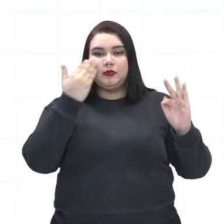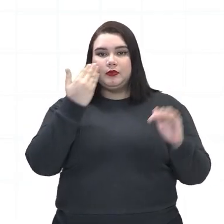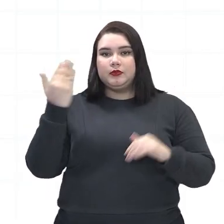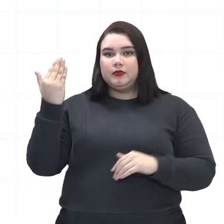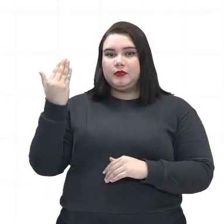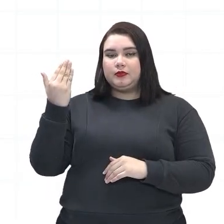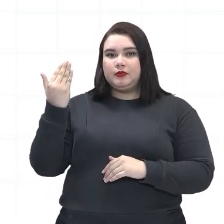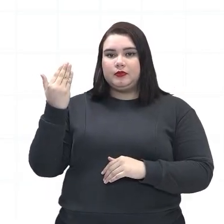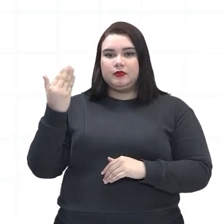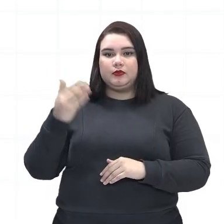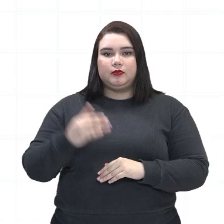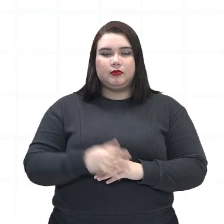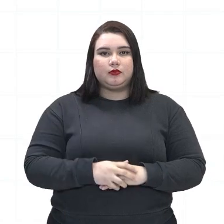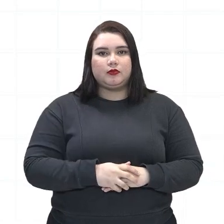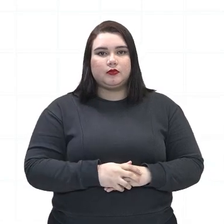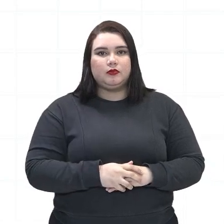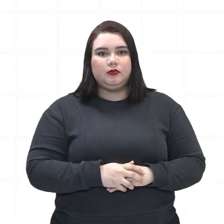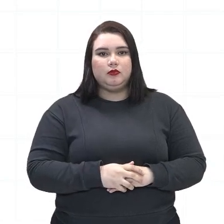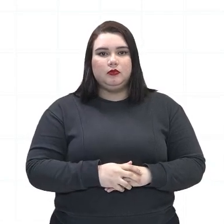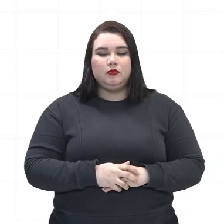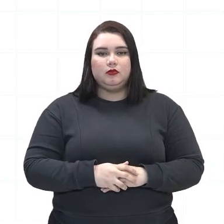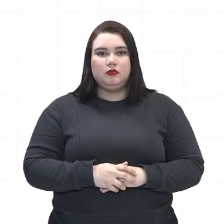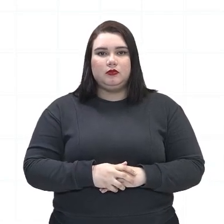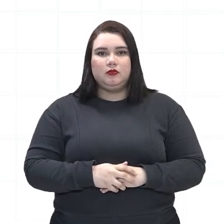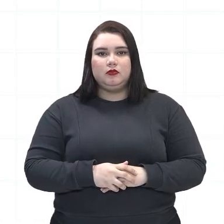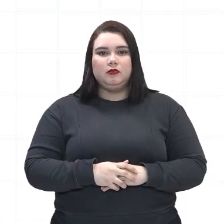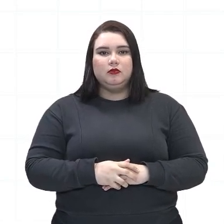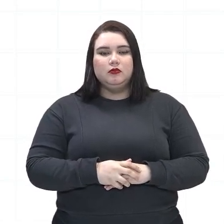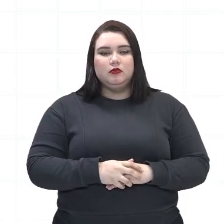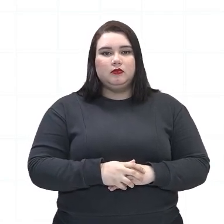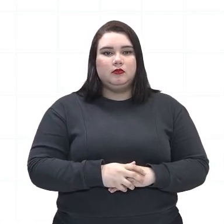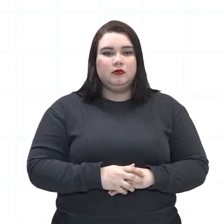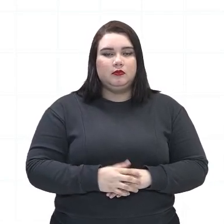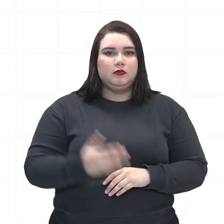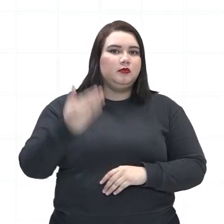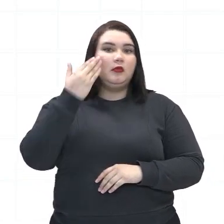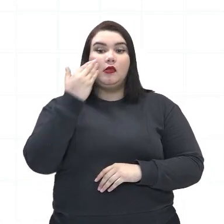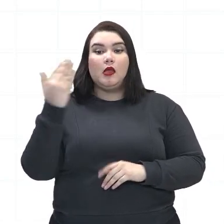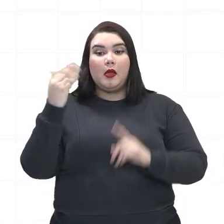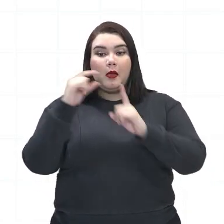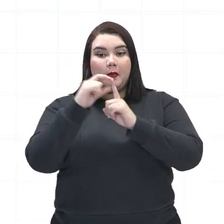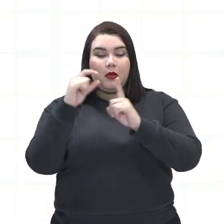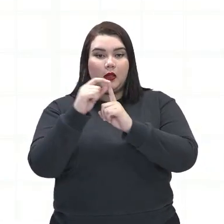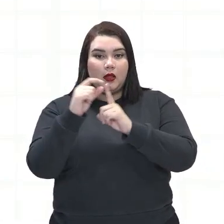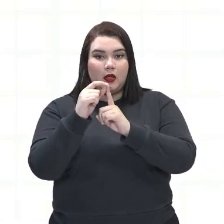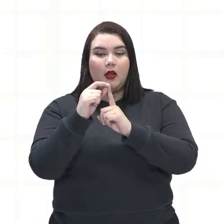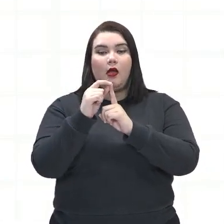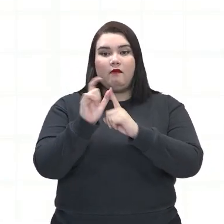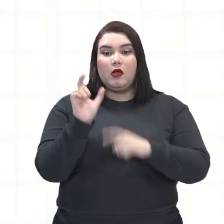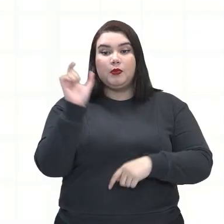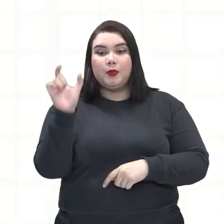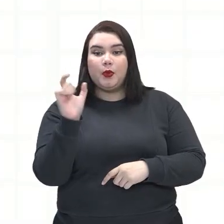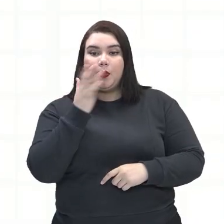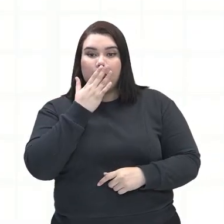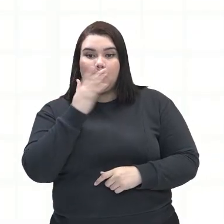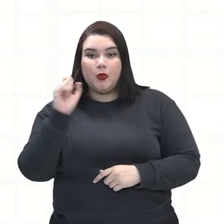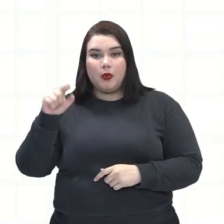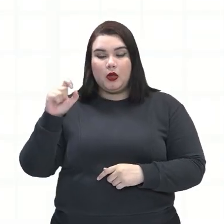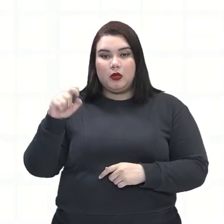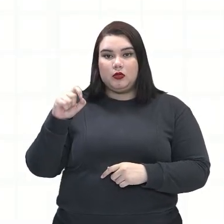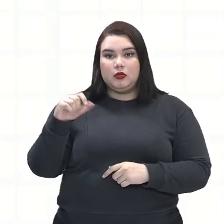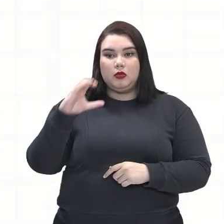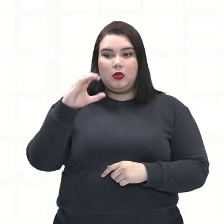me a cup of coffee? Então, a palavra que está em destaque é o nosso uncountable noun. A